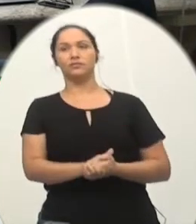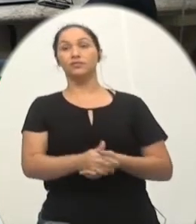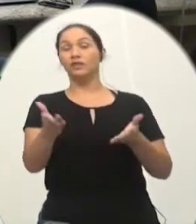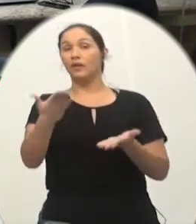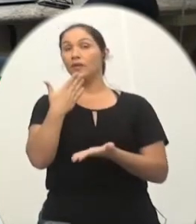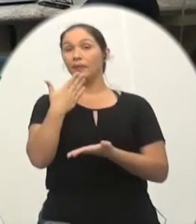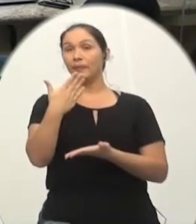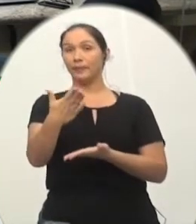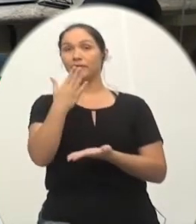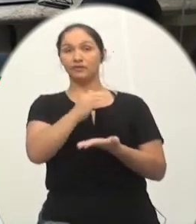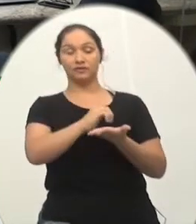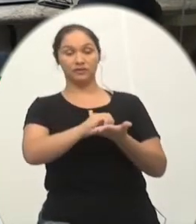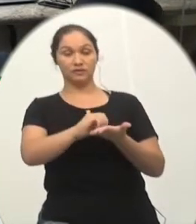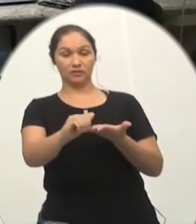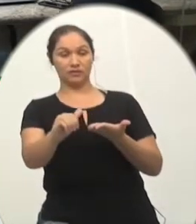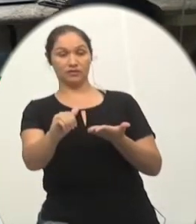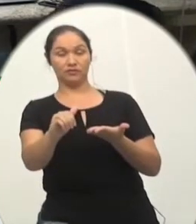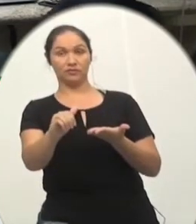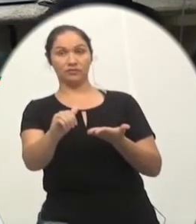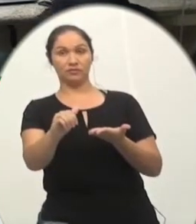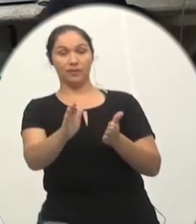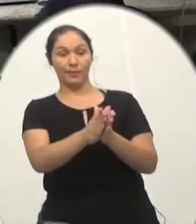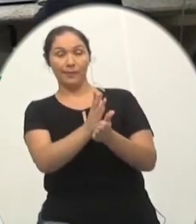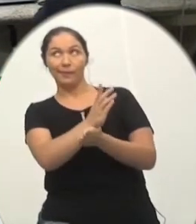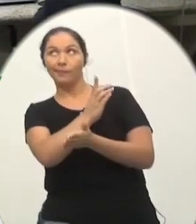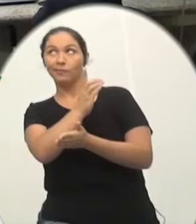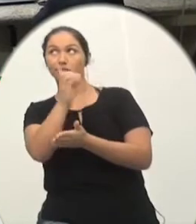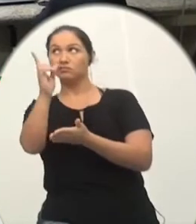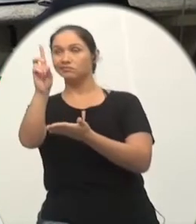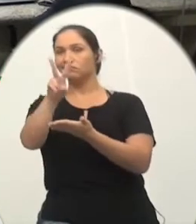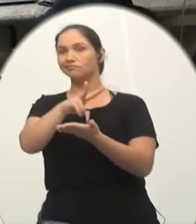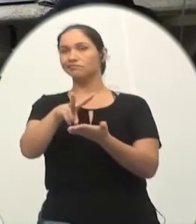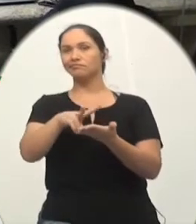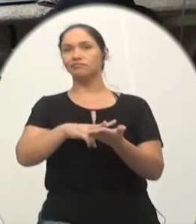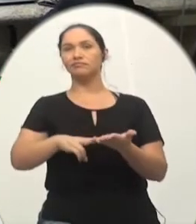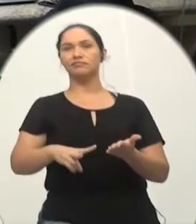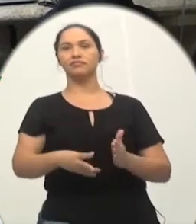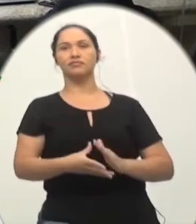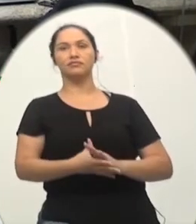Solicito ao senhor secretário que faça a leitura da Bíblia.